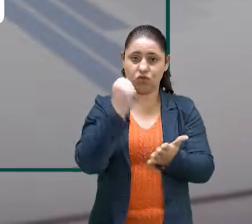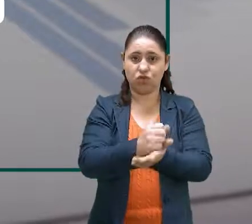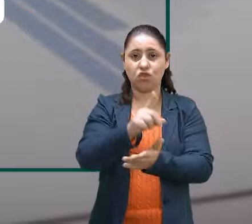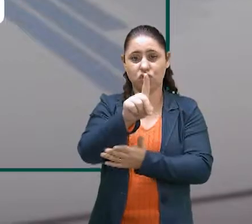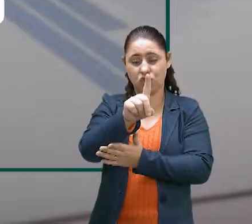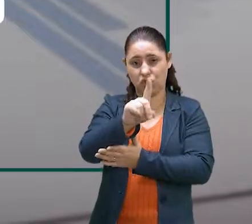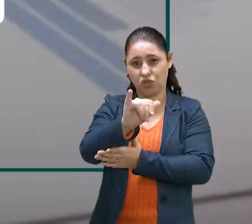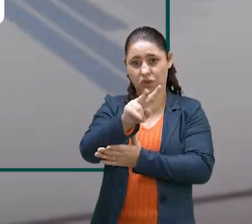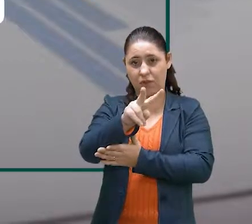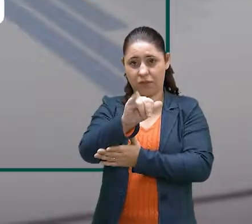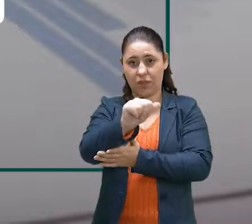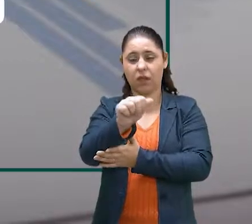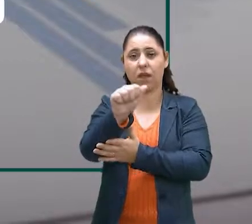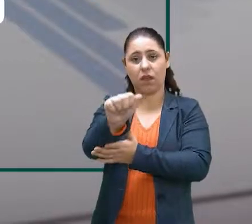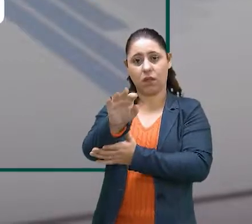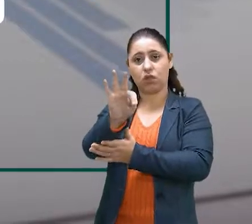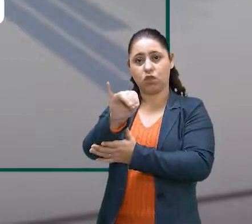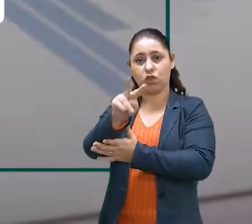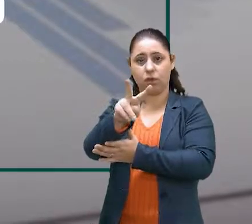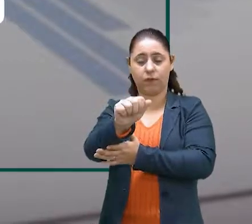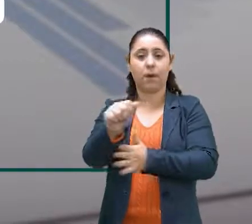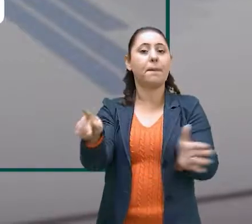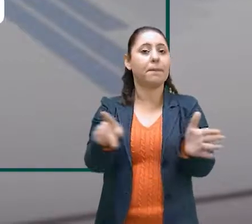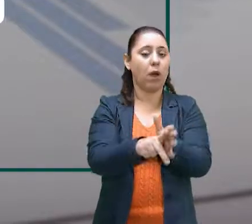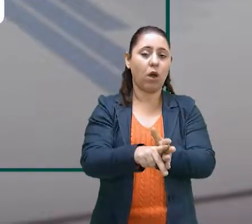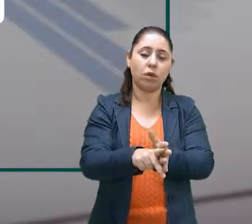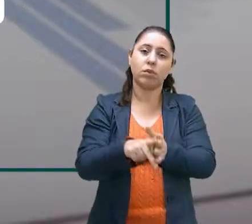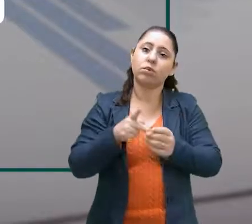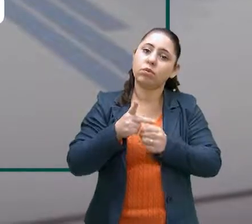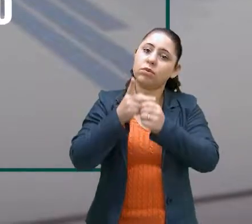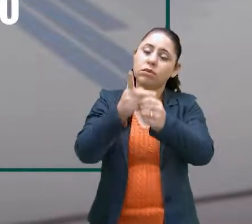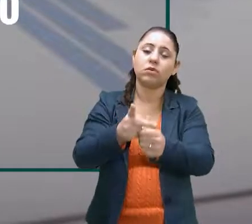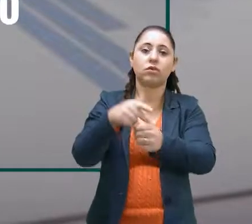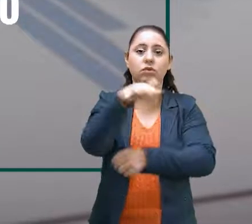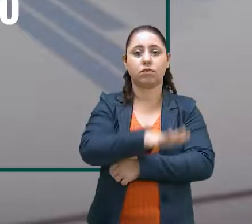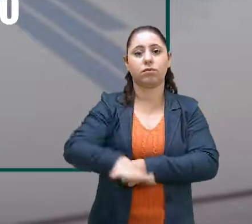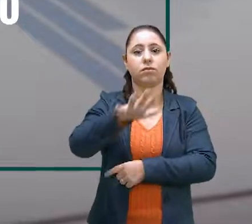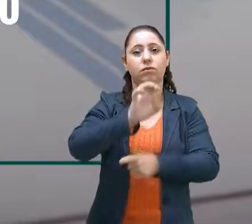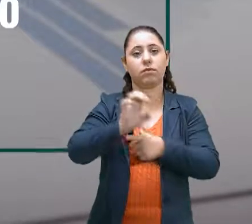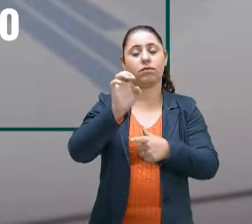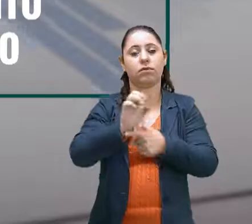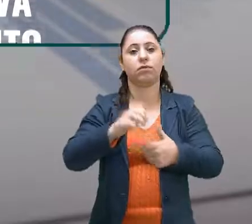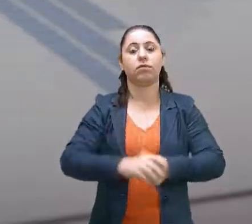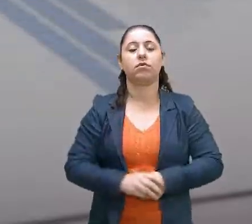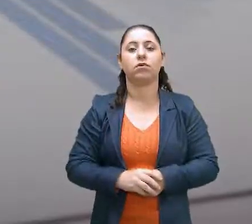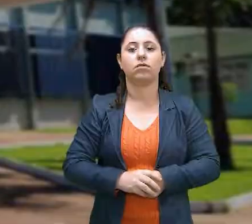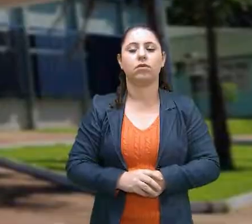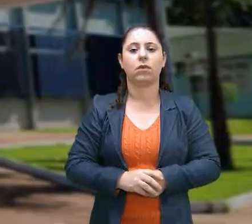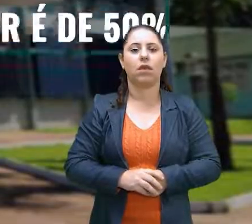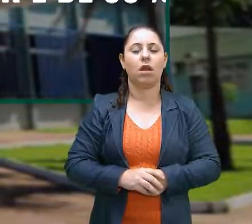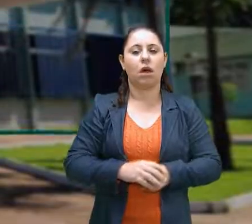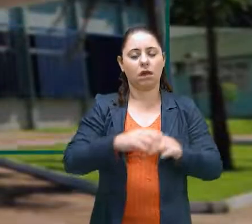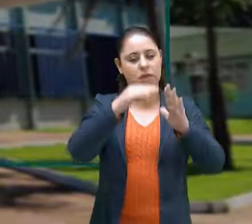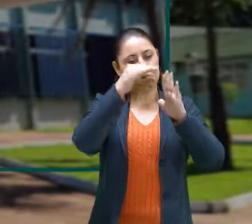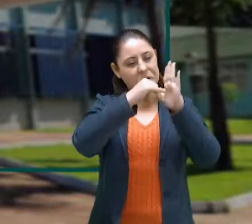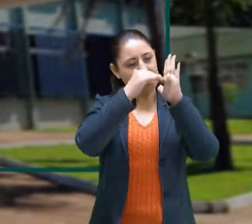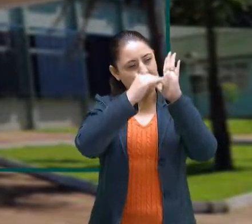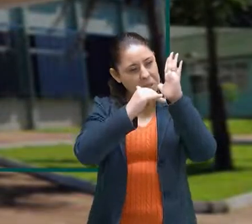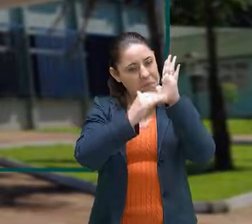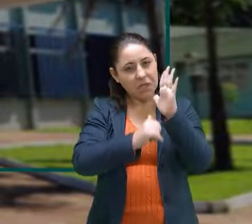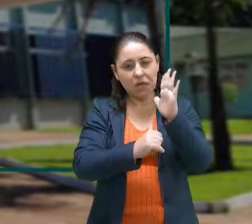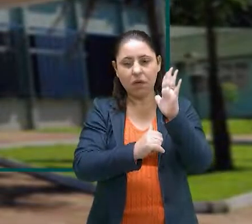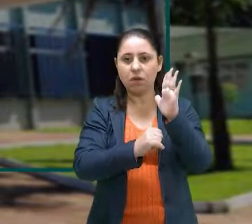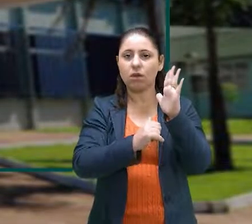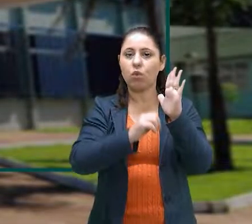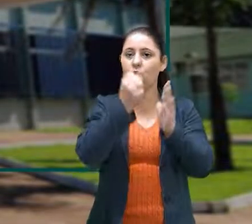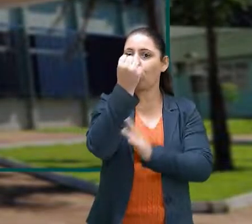esteja inscrito em dívida ativa, o requerimento deve ser feito junto à Procuradoria-Geral do Estado. Os descontos